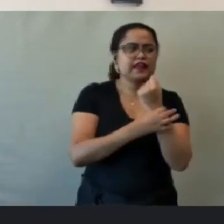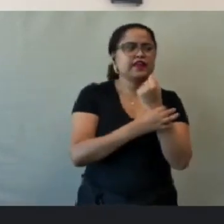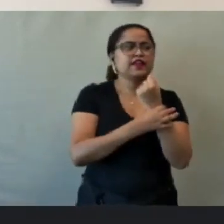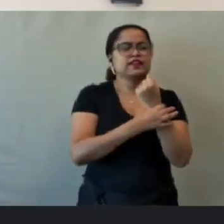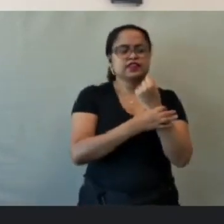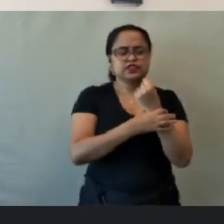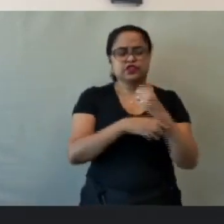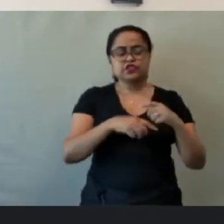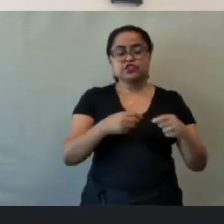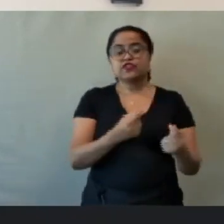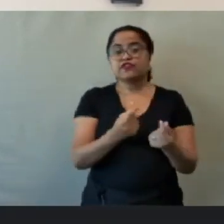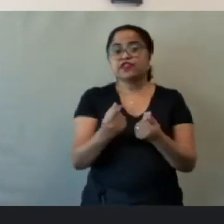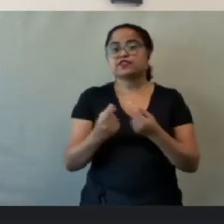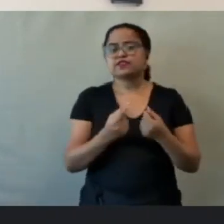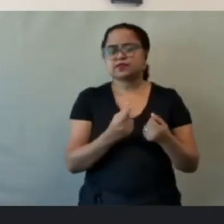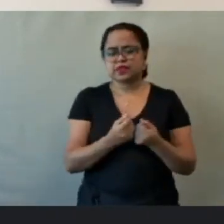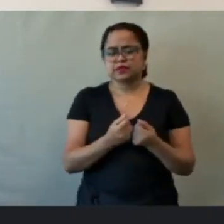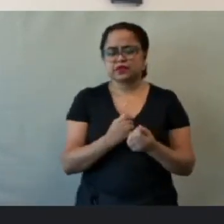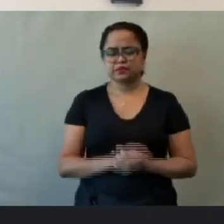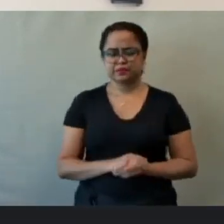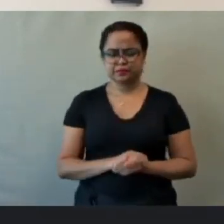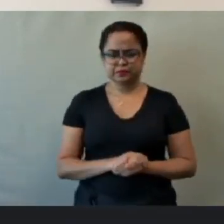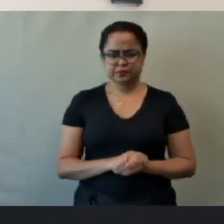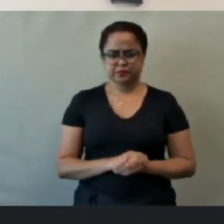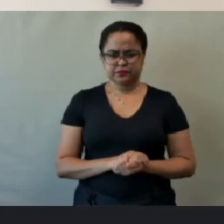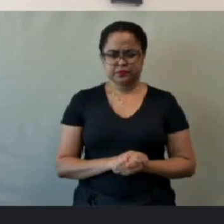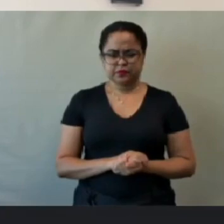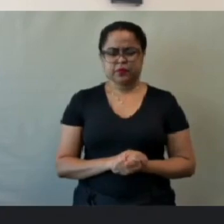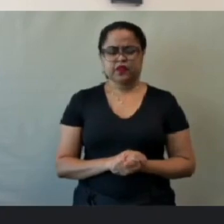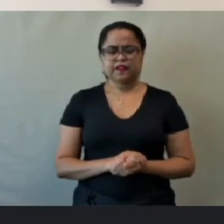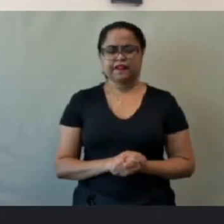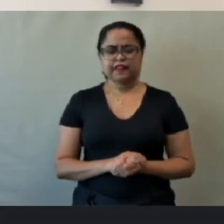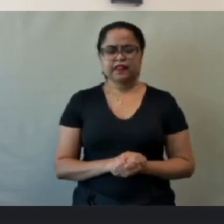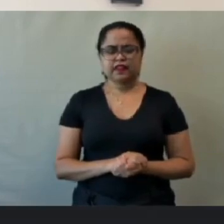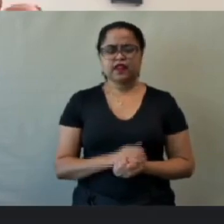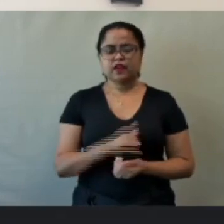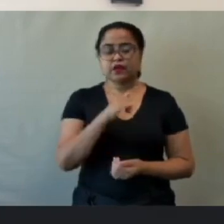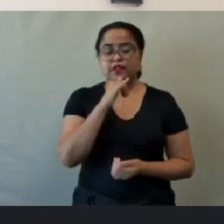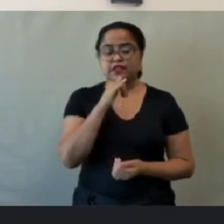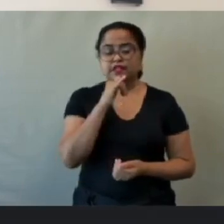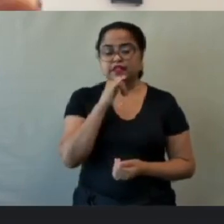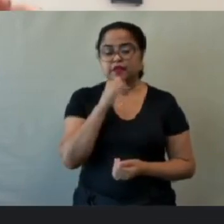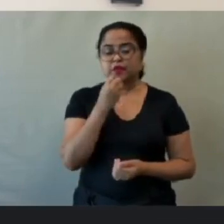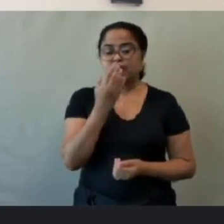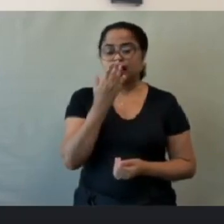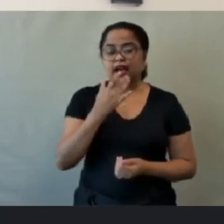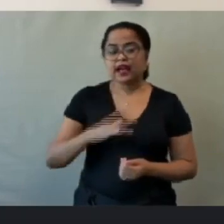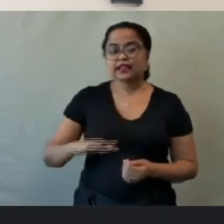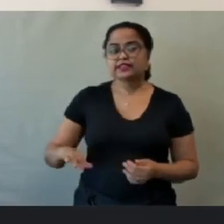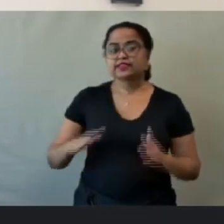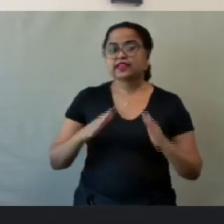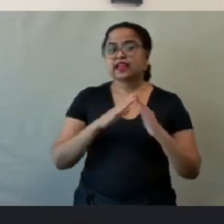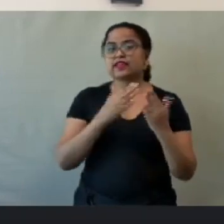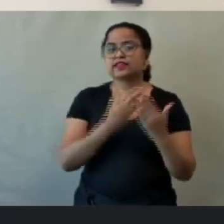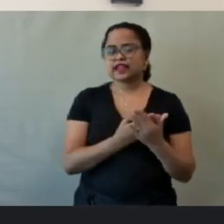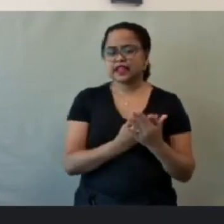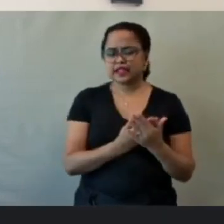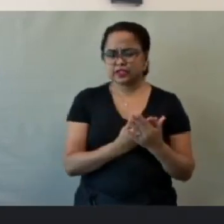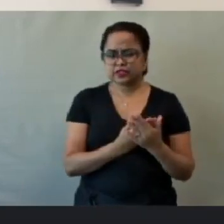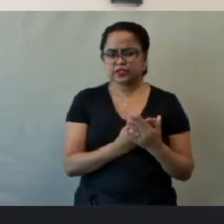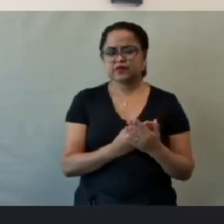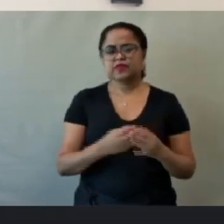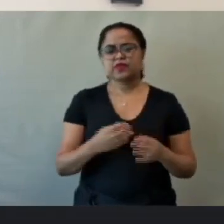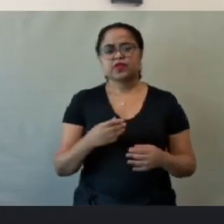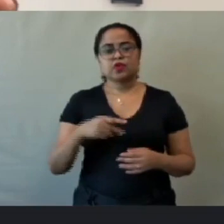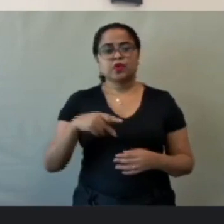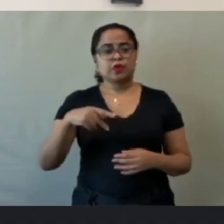bem, nós ainda temos aí por exemplo, as creches. E aí, paralelo ao plano nacional, a gente tem que pensar